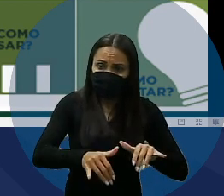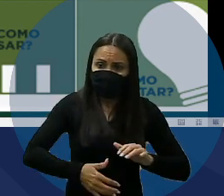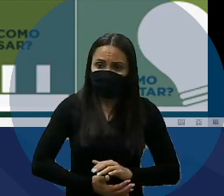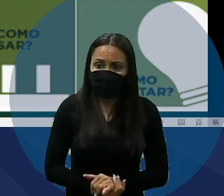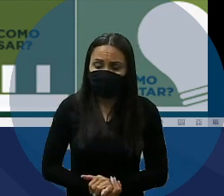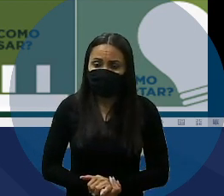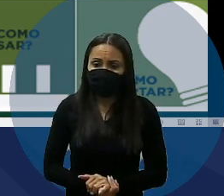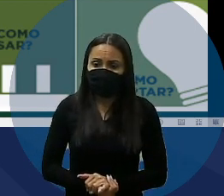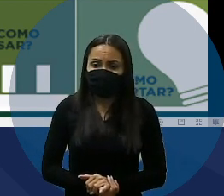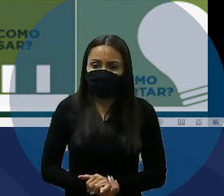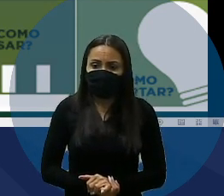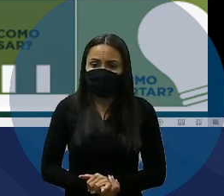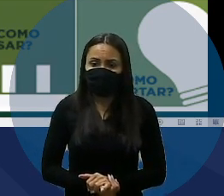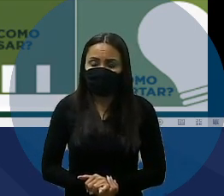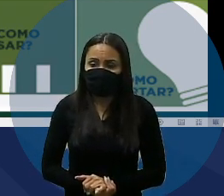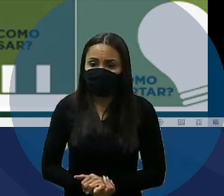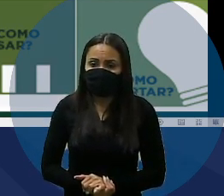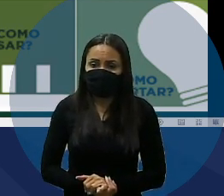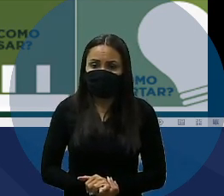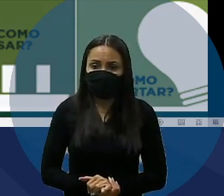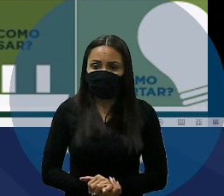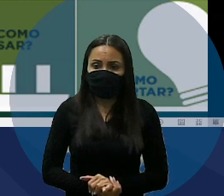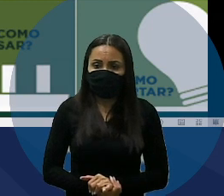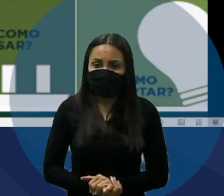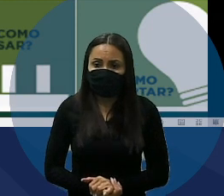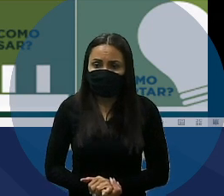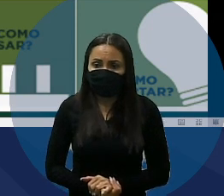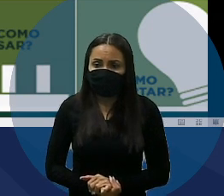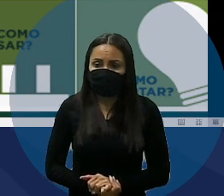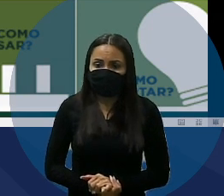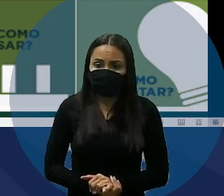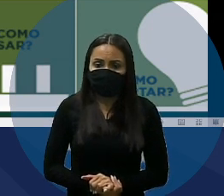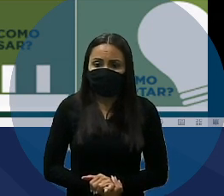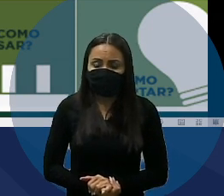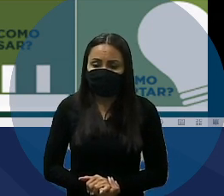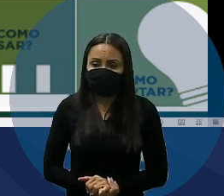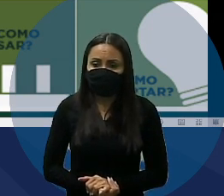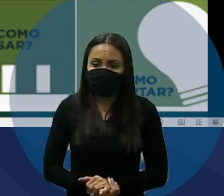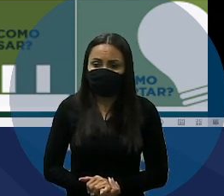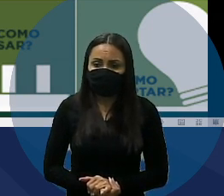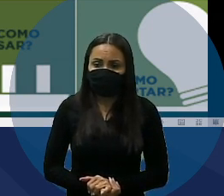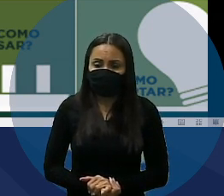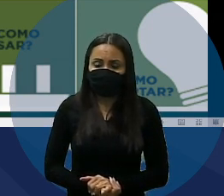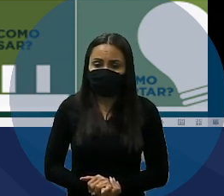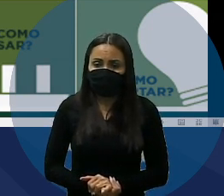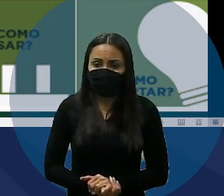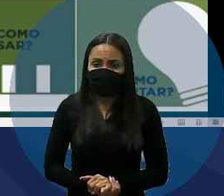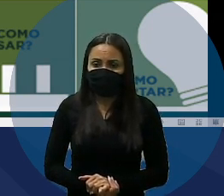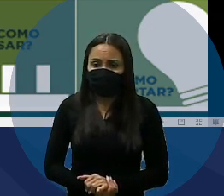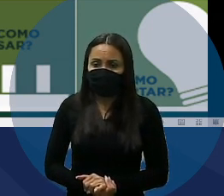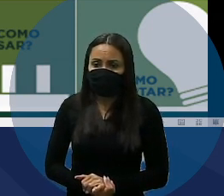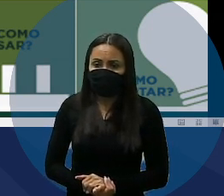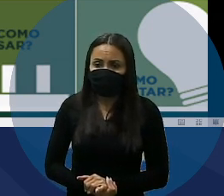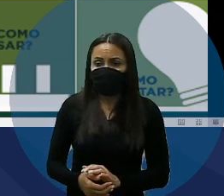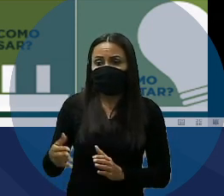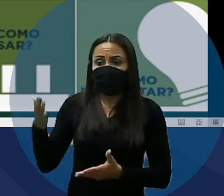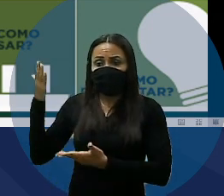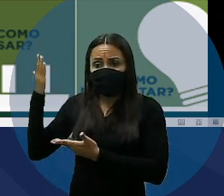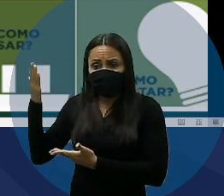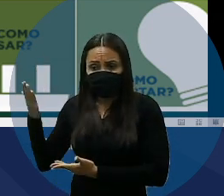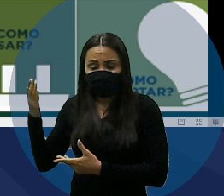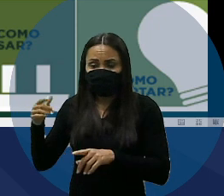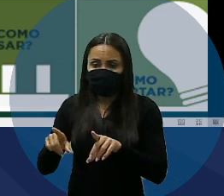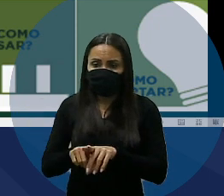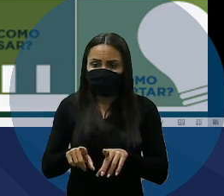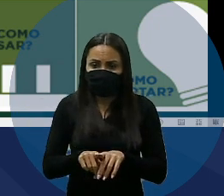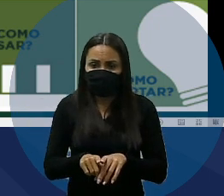preço e viram que valia a pena e que tinha lucro, que era bem viável fazer